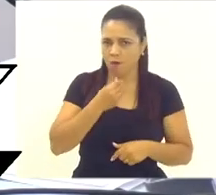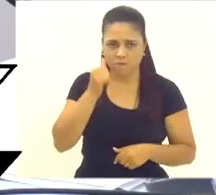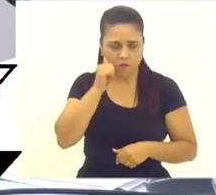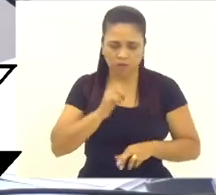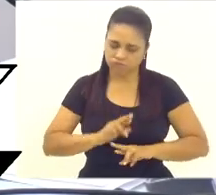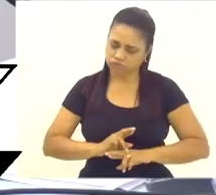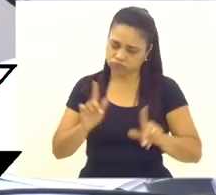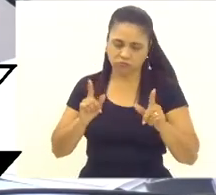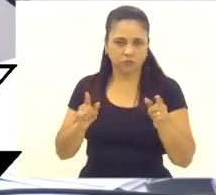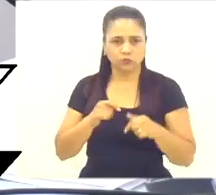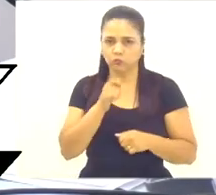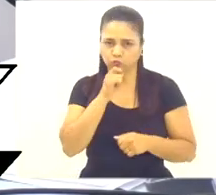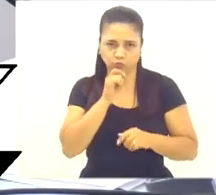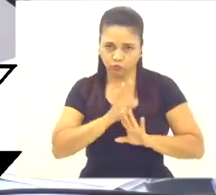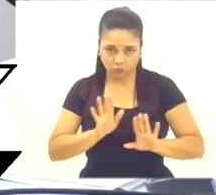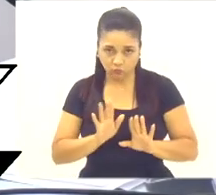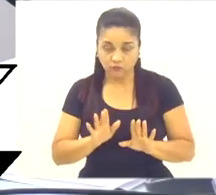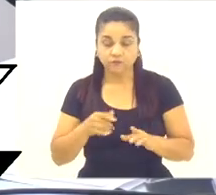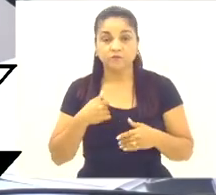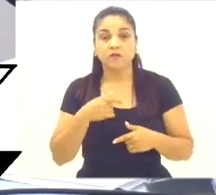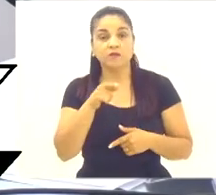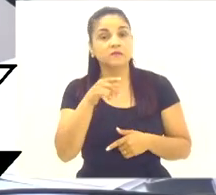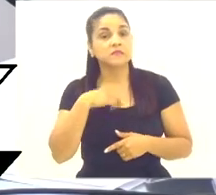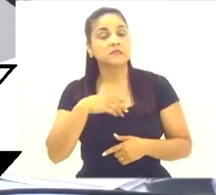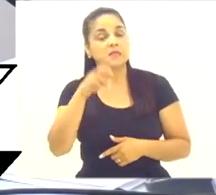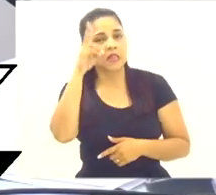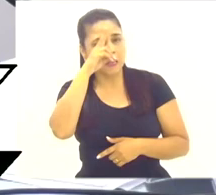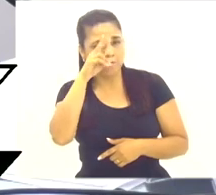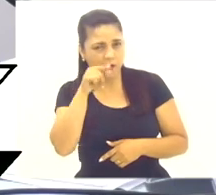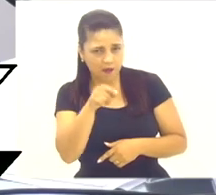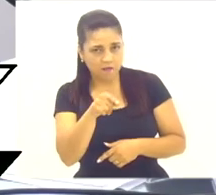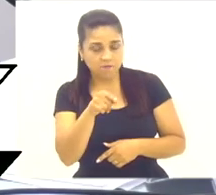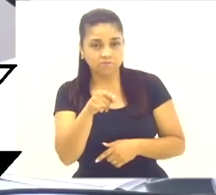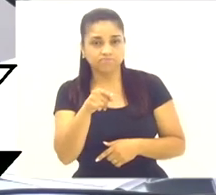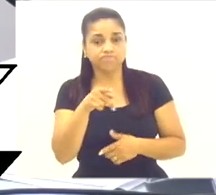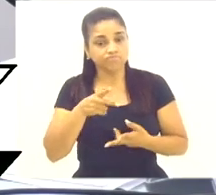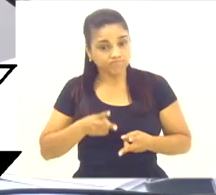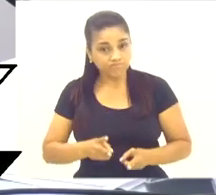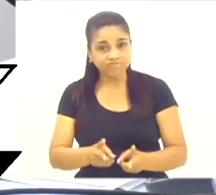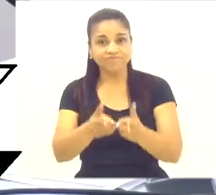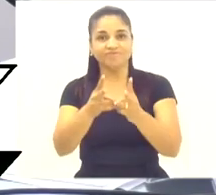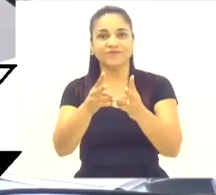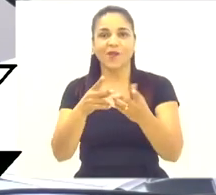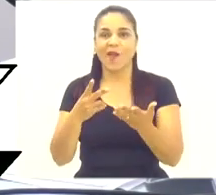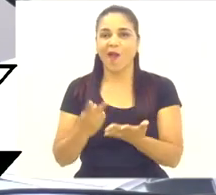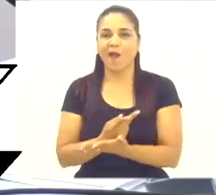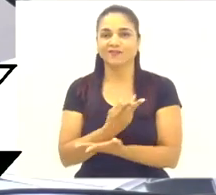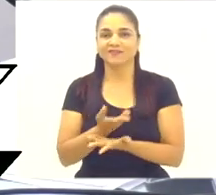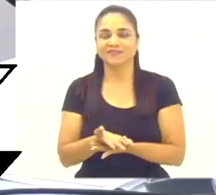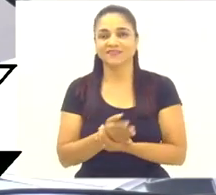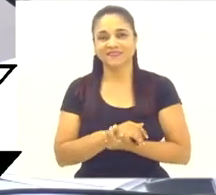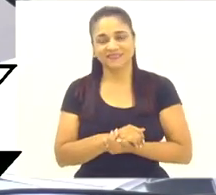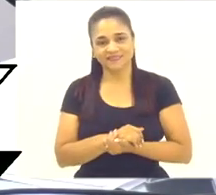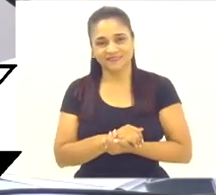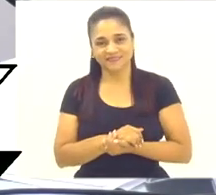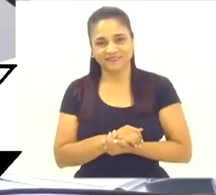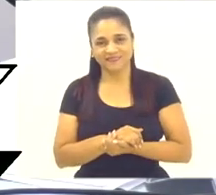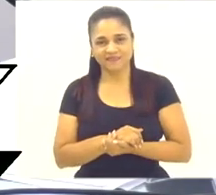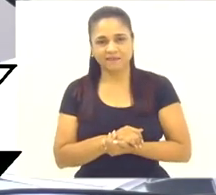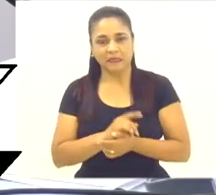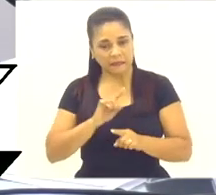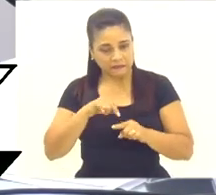a senhora passar aqui na sua memória a senhora vai ver que isso continua a ocorrer a gente pode até depois